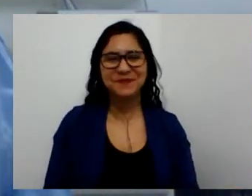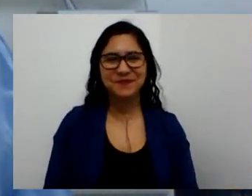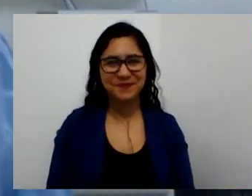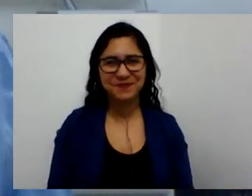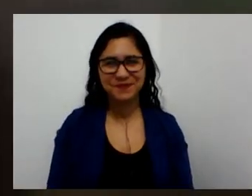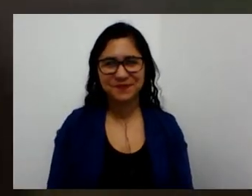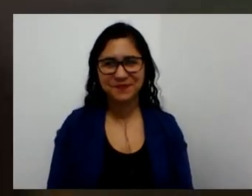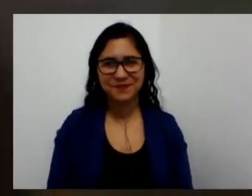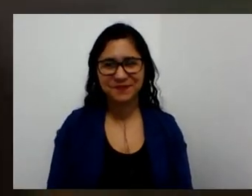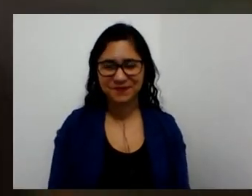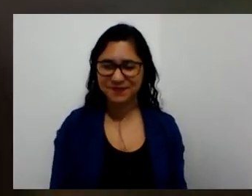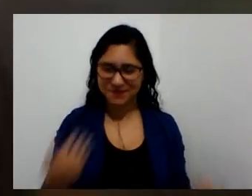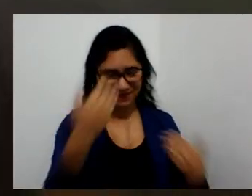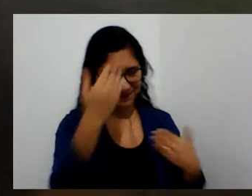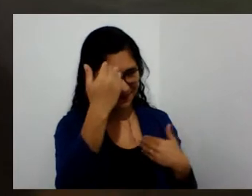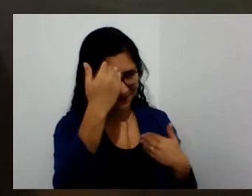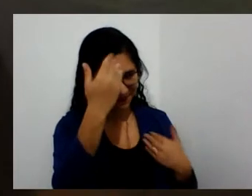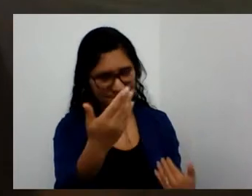Muito obrigada.